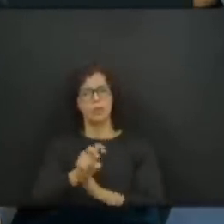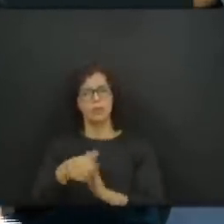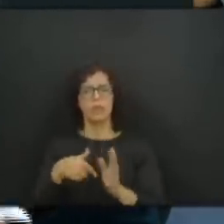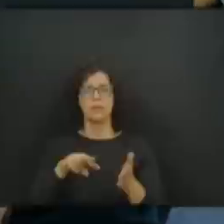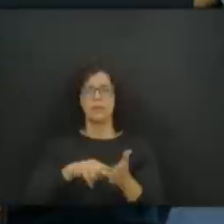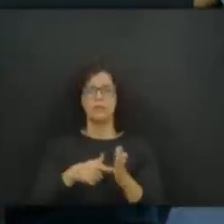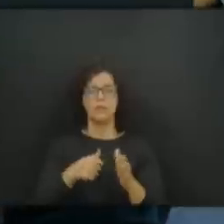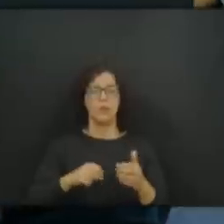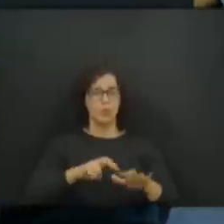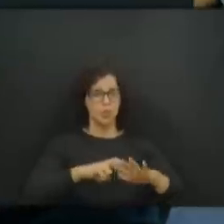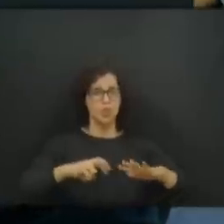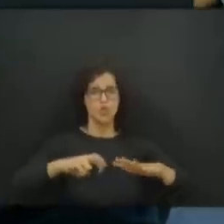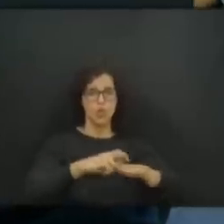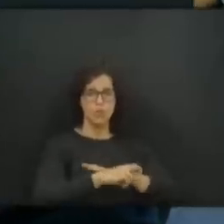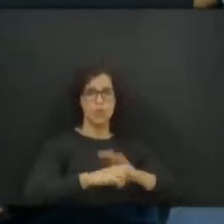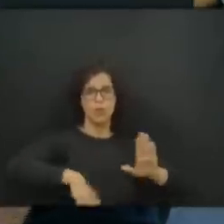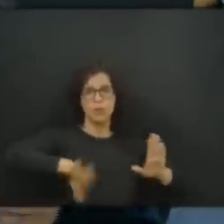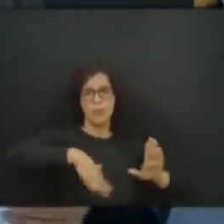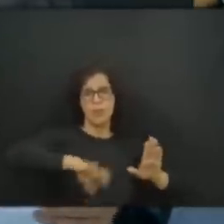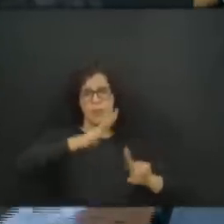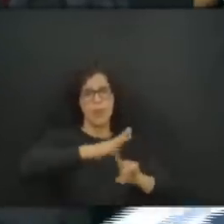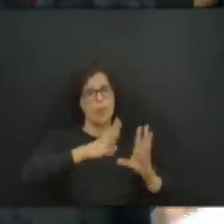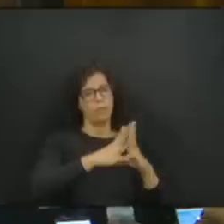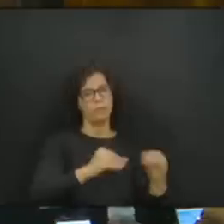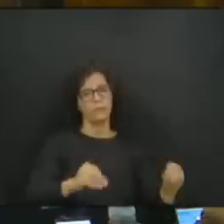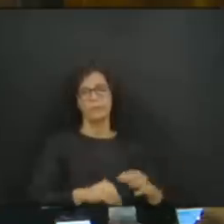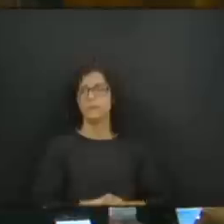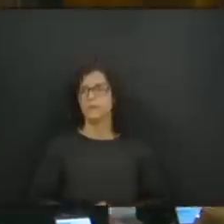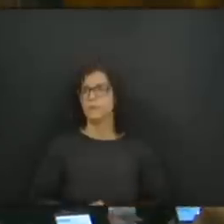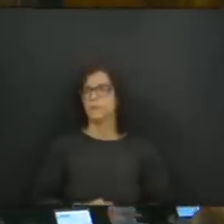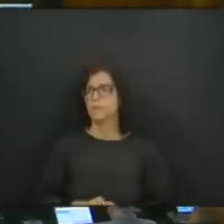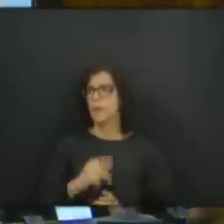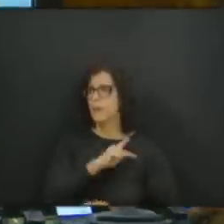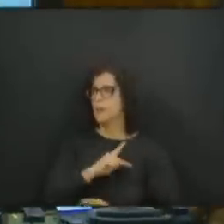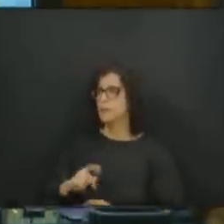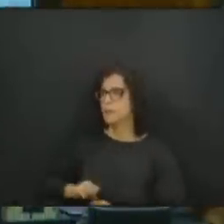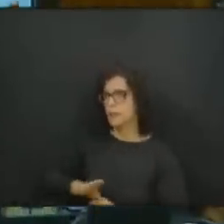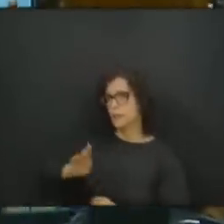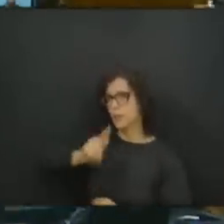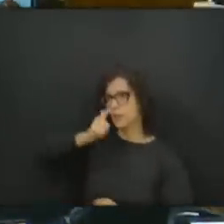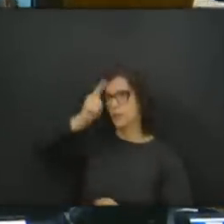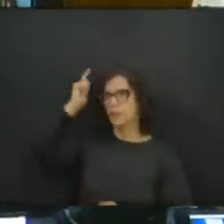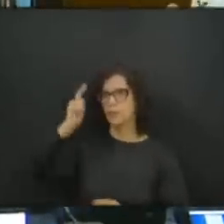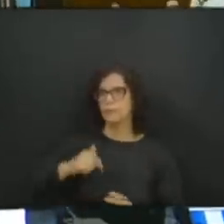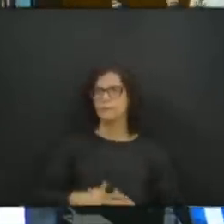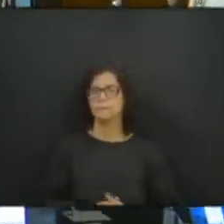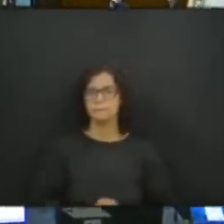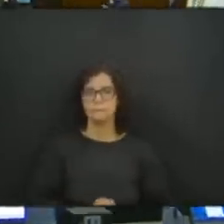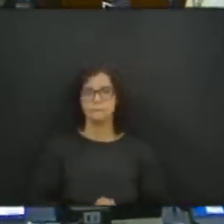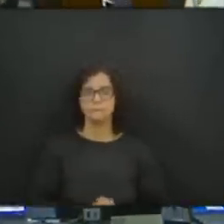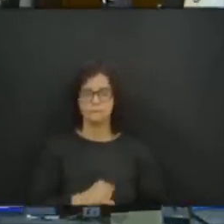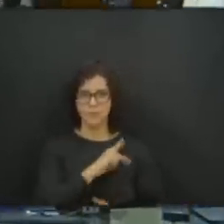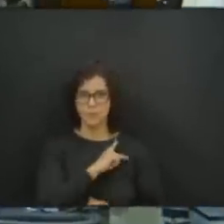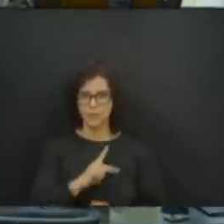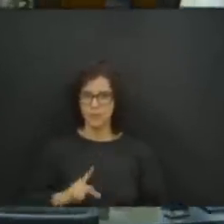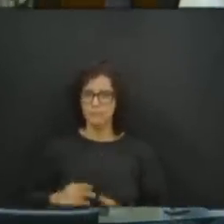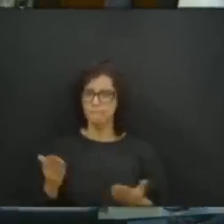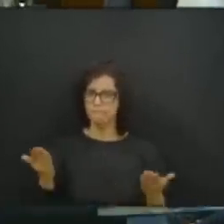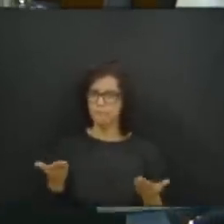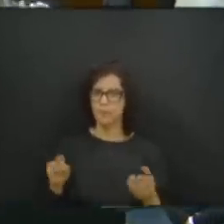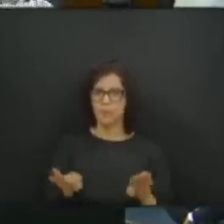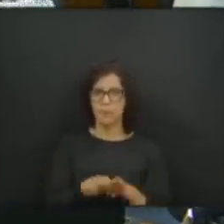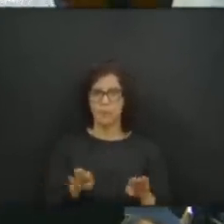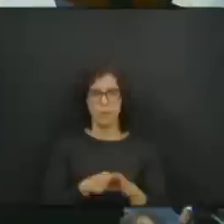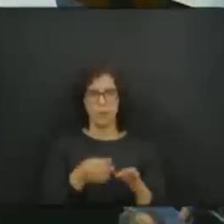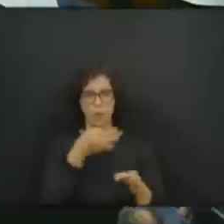desmonta o conselho do litoral do Paraná seu presente para encaminhar para arrancar o melhor Deputado Romanelli seu presidente data vênia